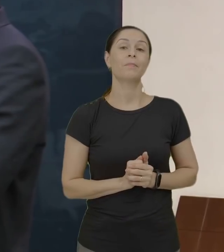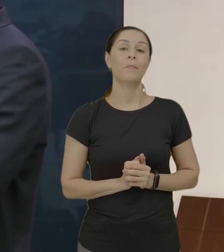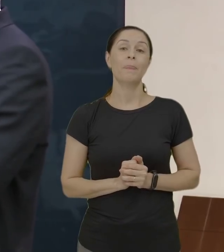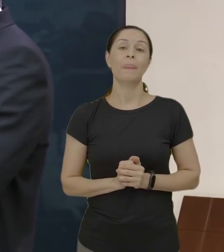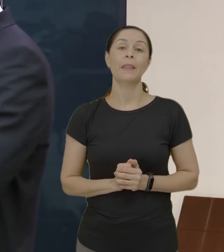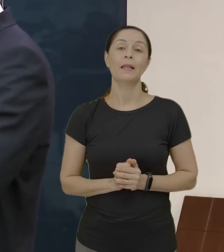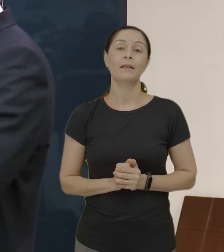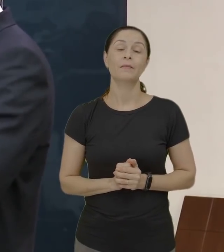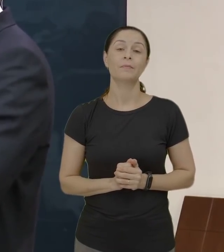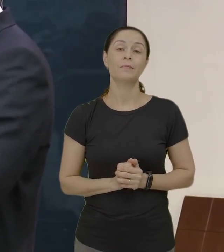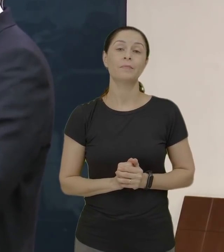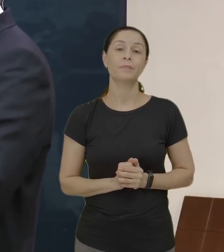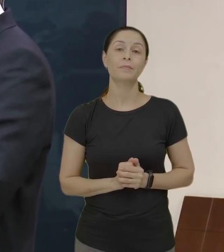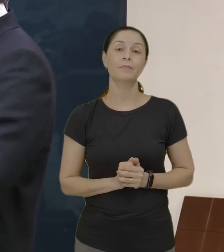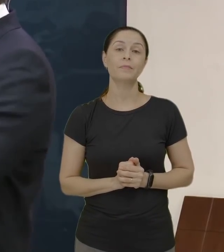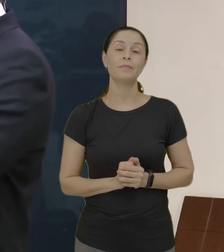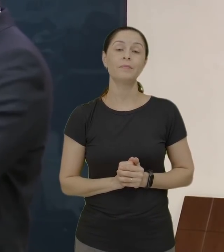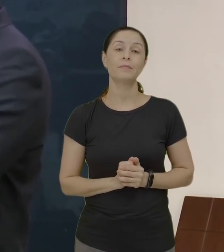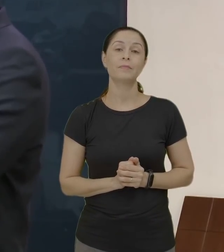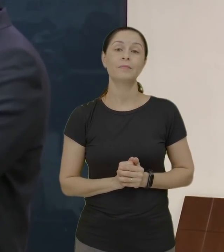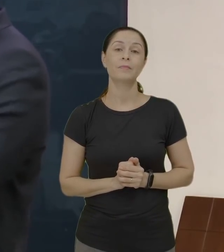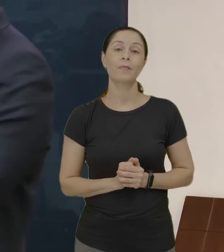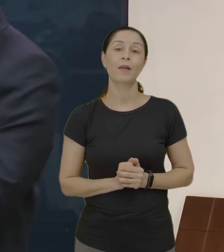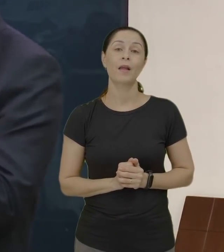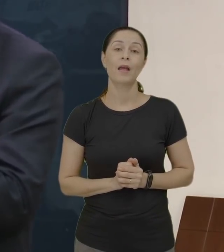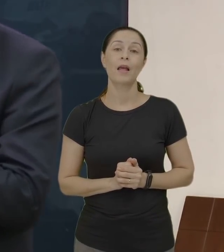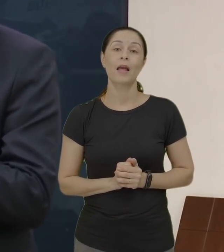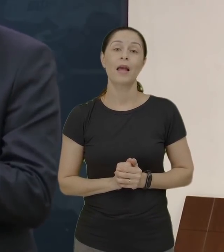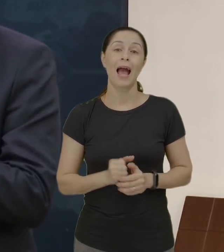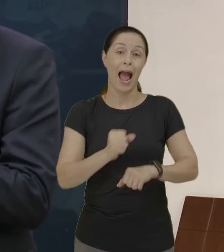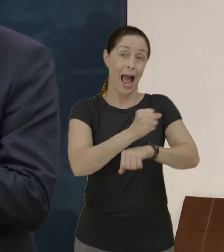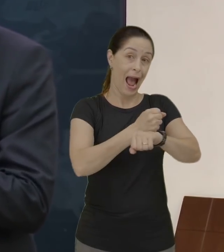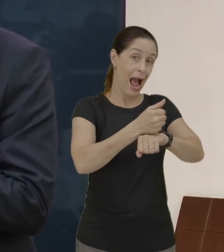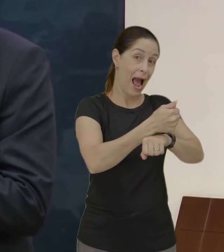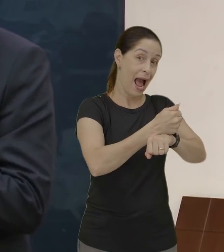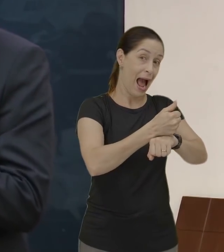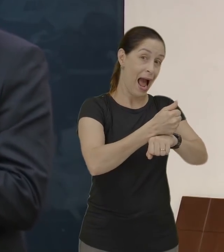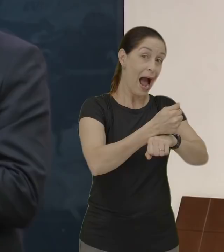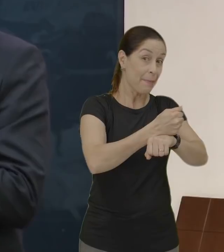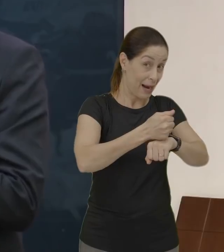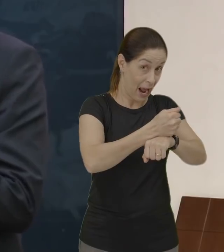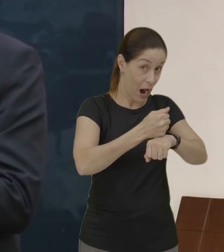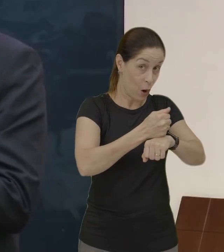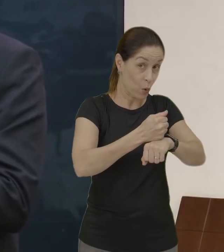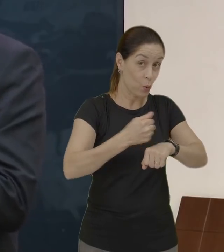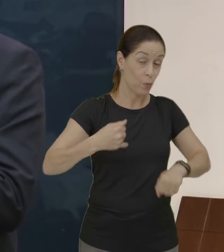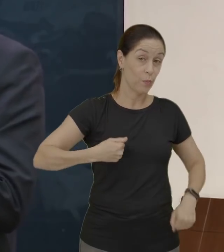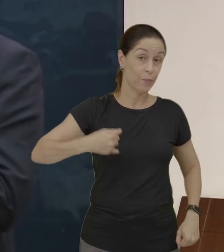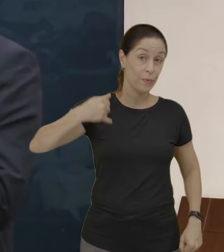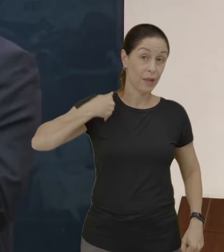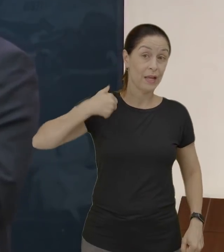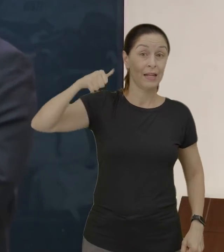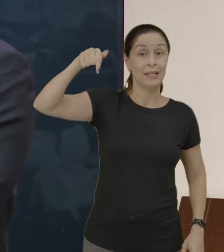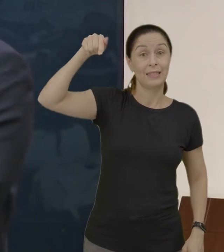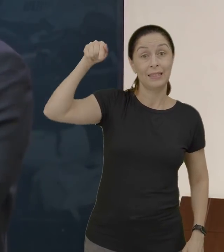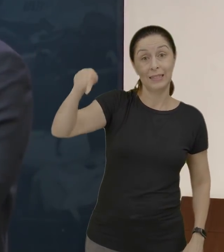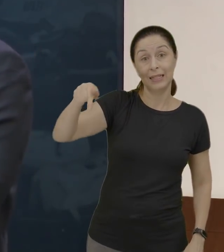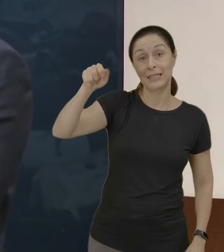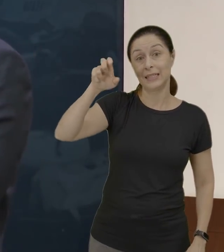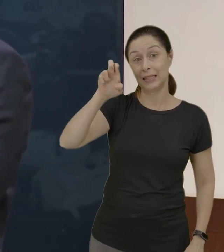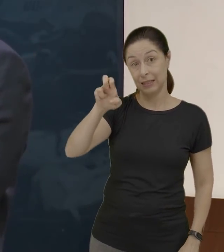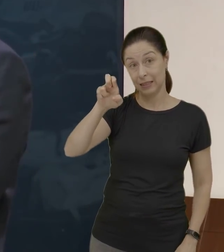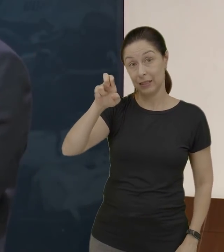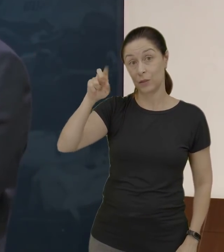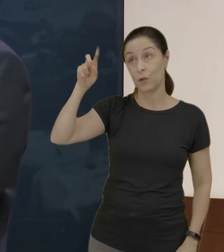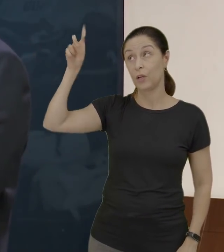aí, ele tem 75 anos, quando Deus diz para ele: sai da tua terra, no meio da tua parentela, e vai para um lugar